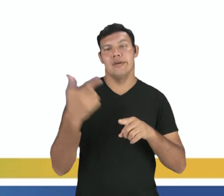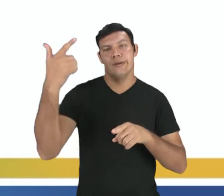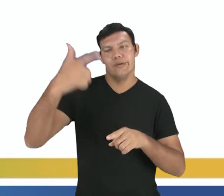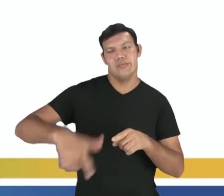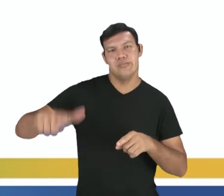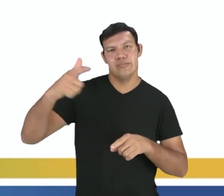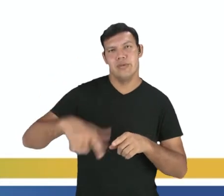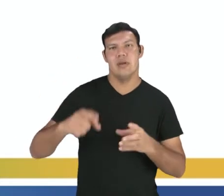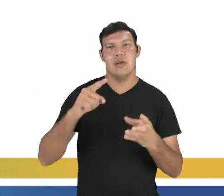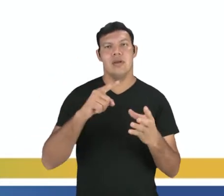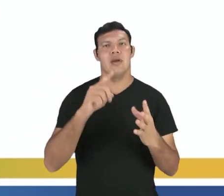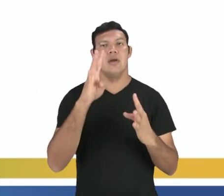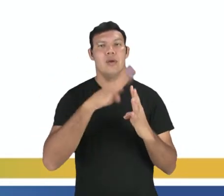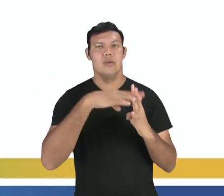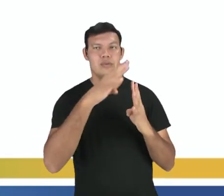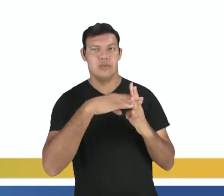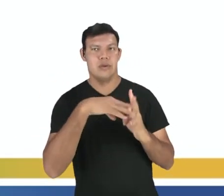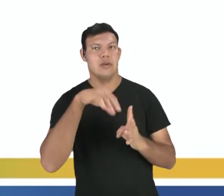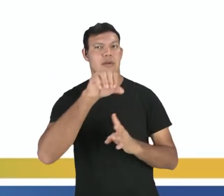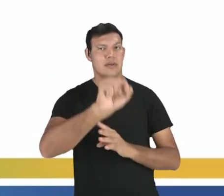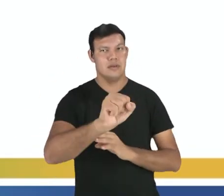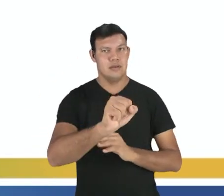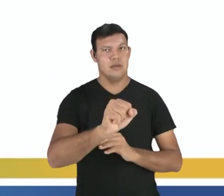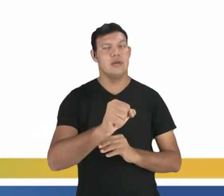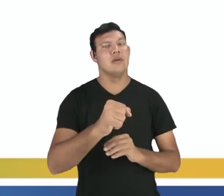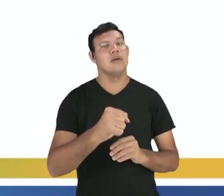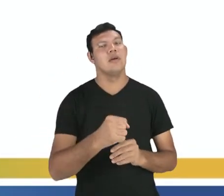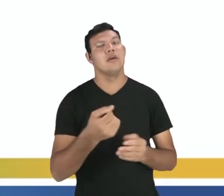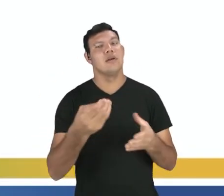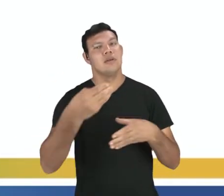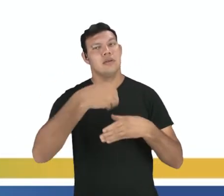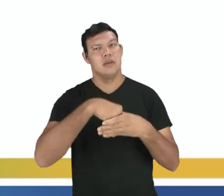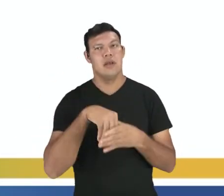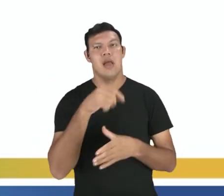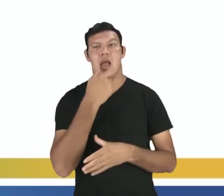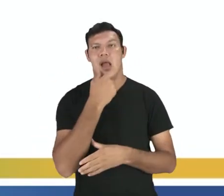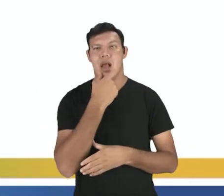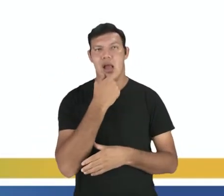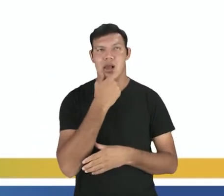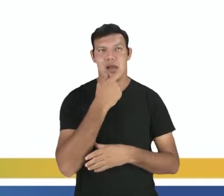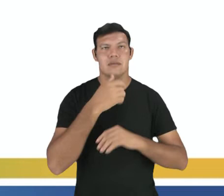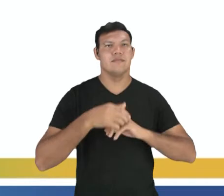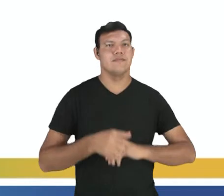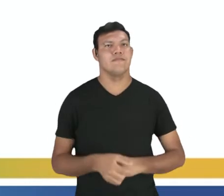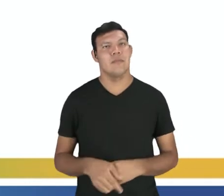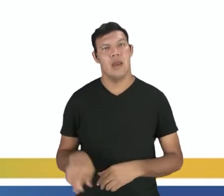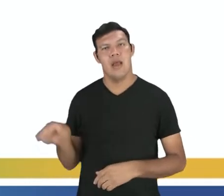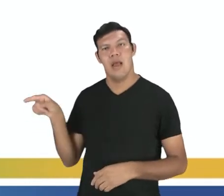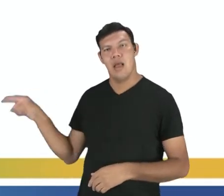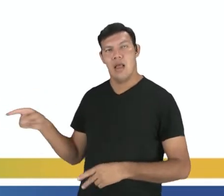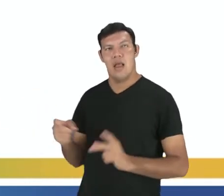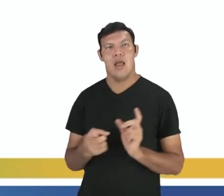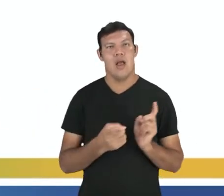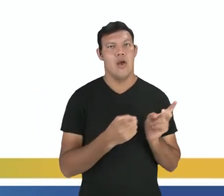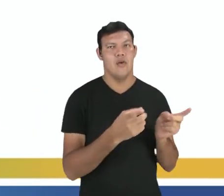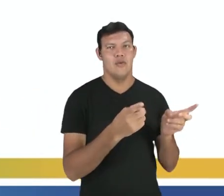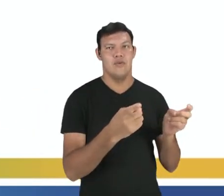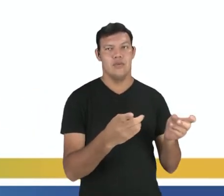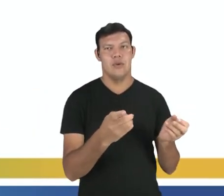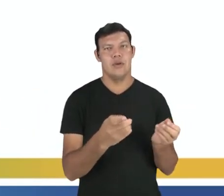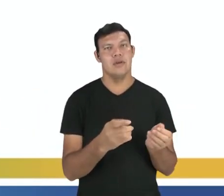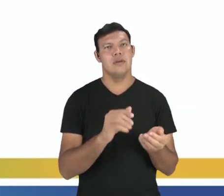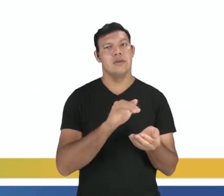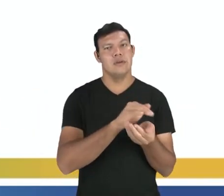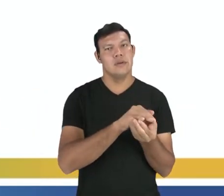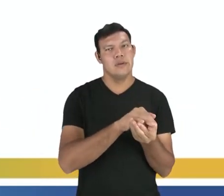da consoante S em língua inglesa. Ela vende conchas à beira-mar. Em língua portuguesa, traduzindo